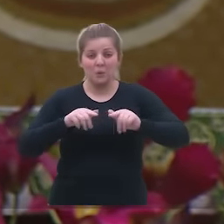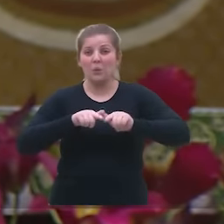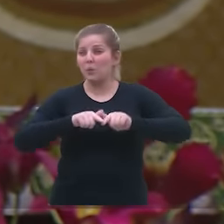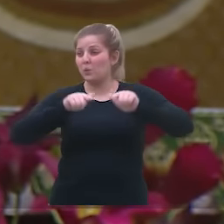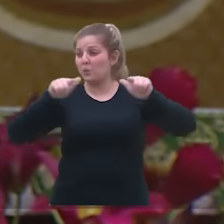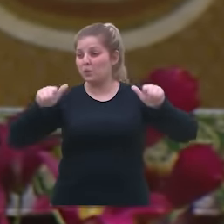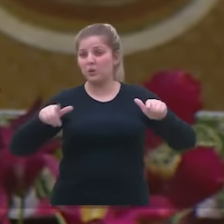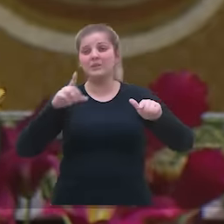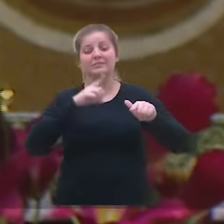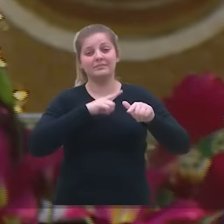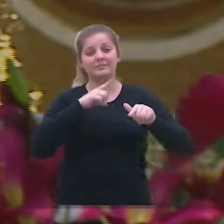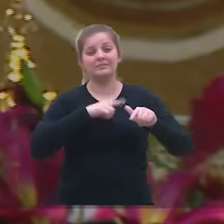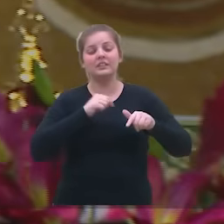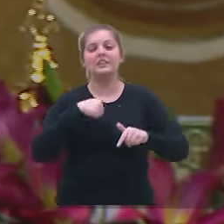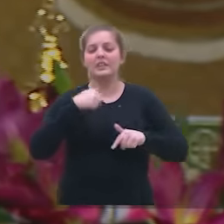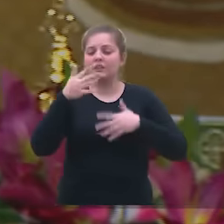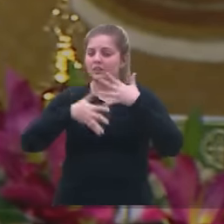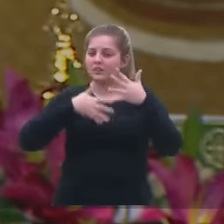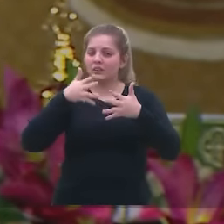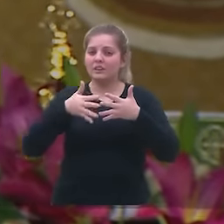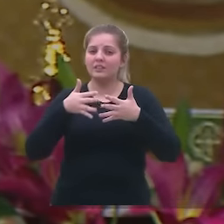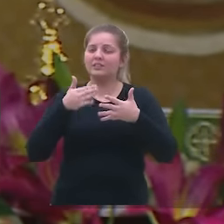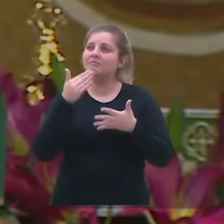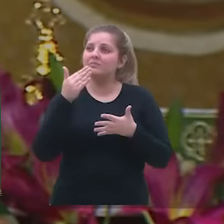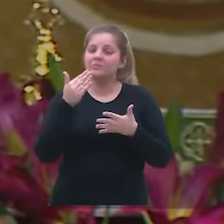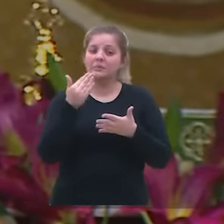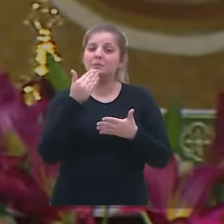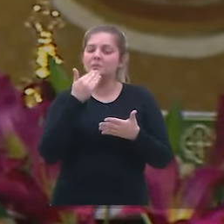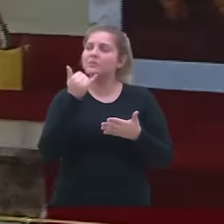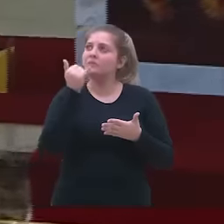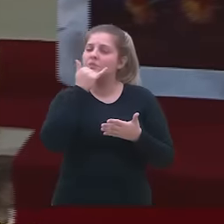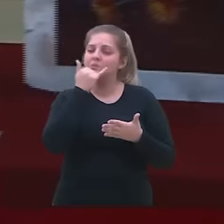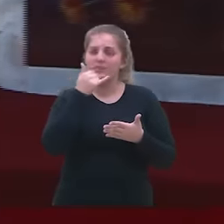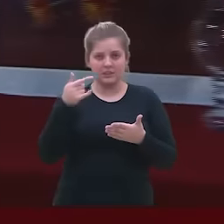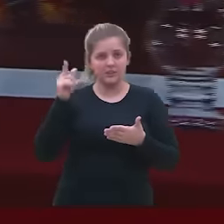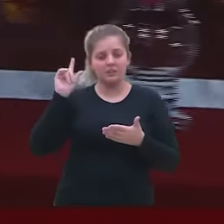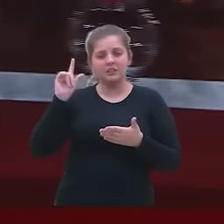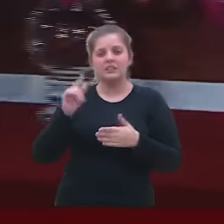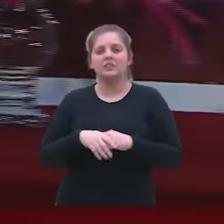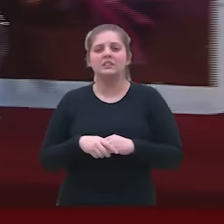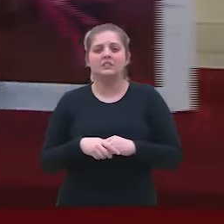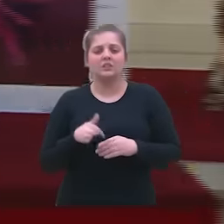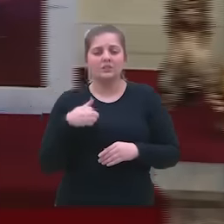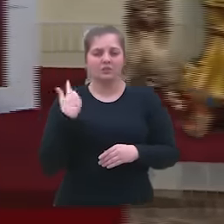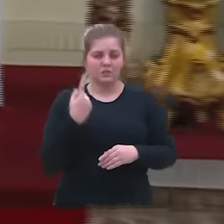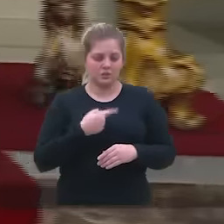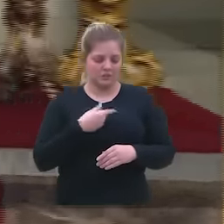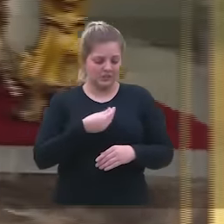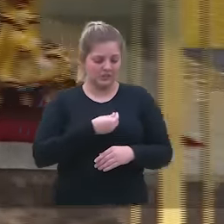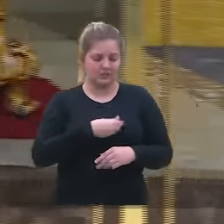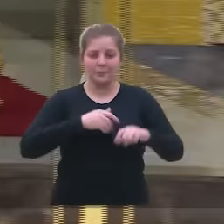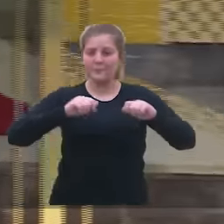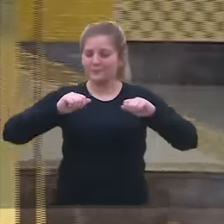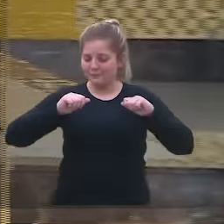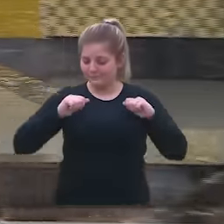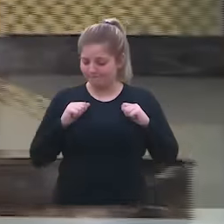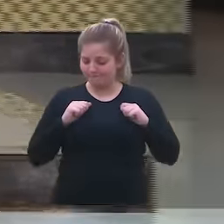missão eu falava no ato penitencial nós vivemos um de forma muito